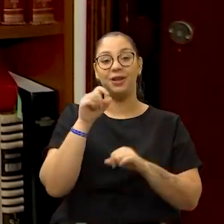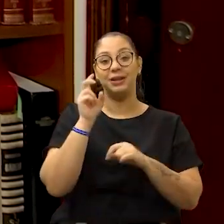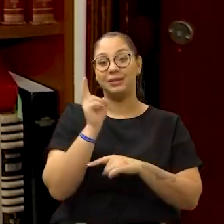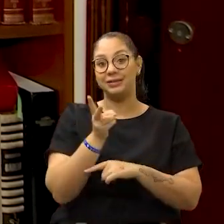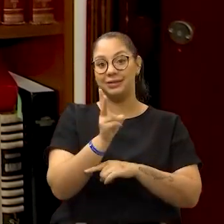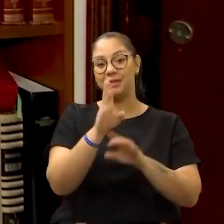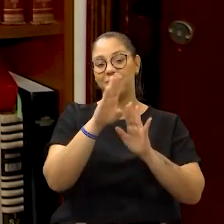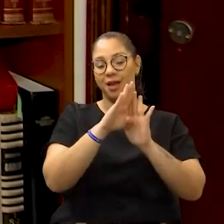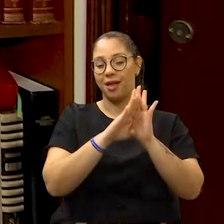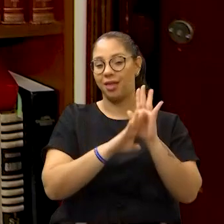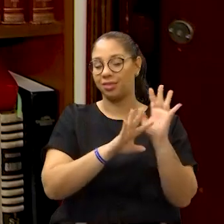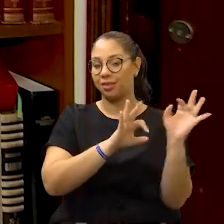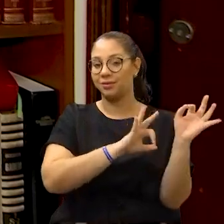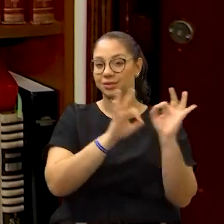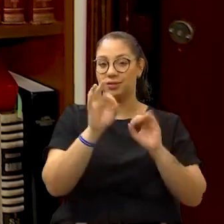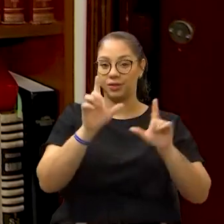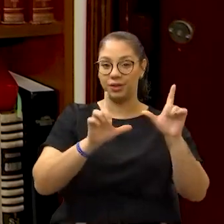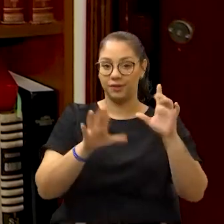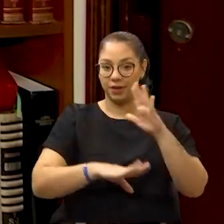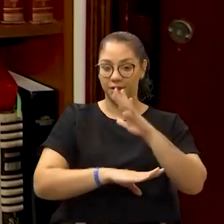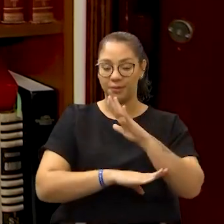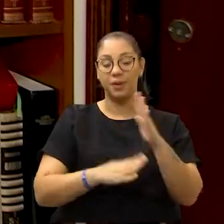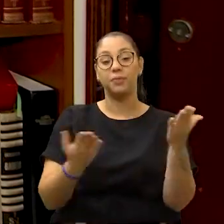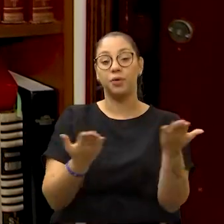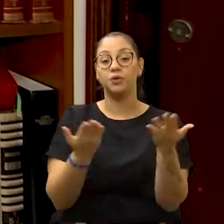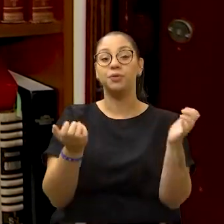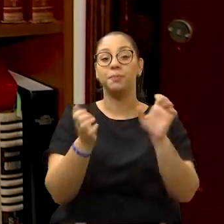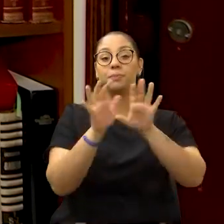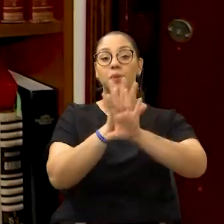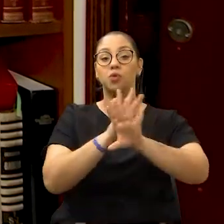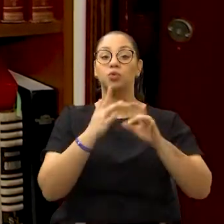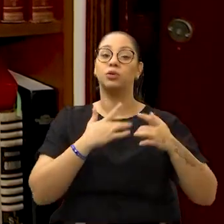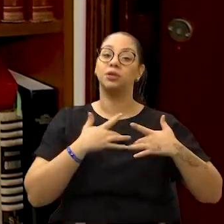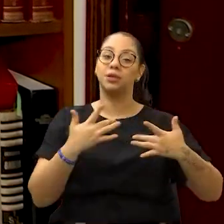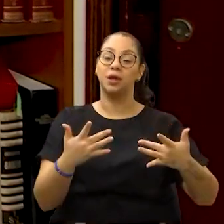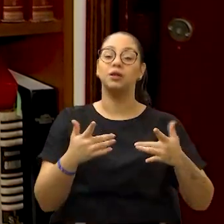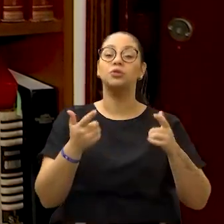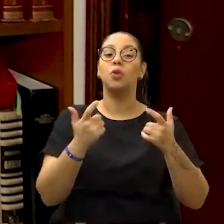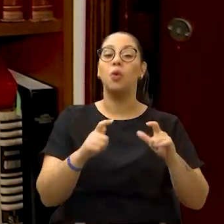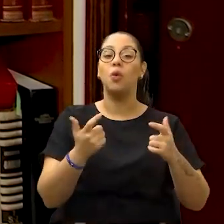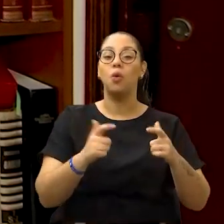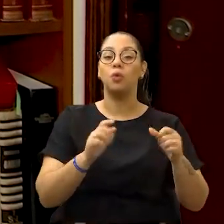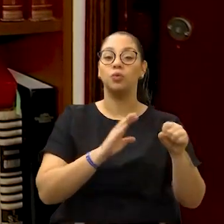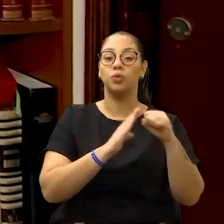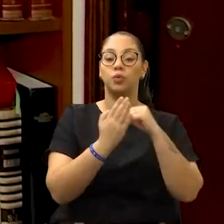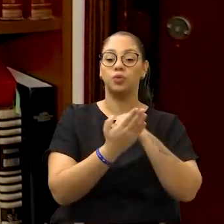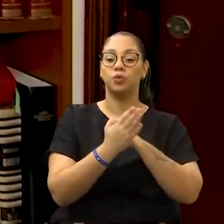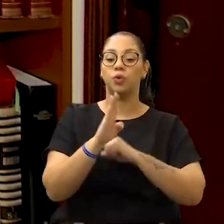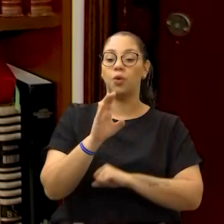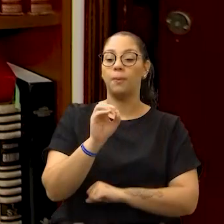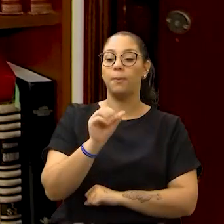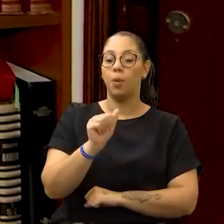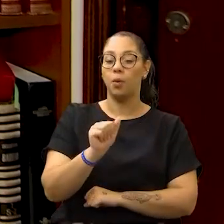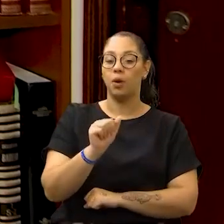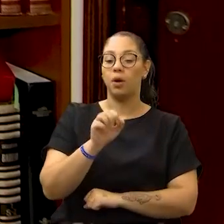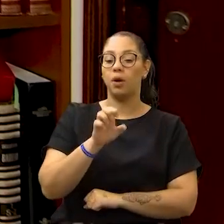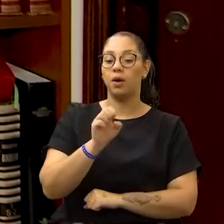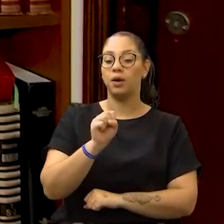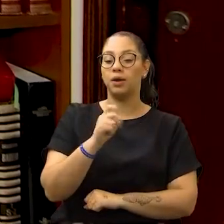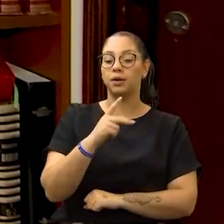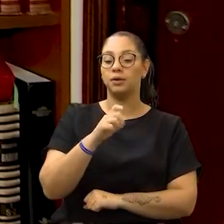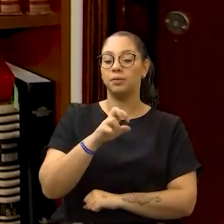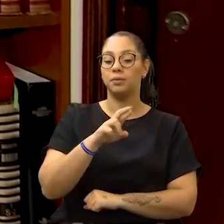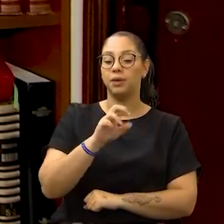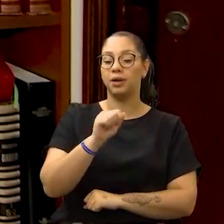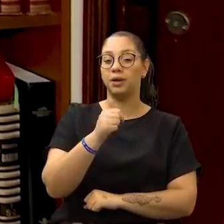acompanhando sempre a nossa programação. No Mãos Solidárias de hoje, a gente veio para o Jardim Boa Esperança conhecer mais